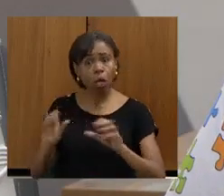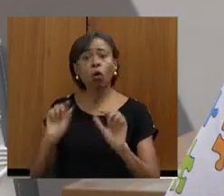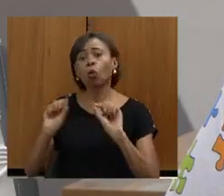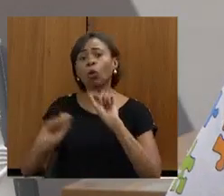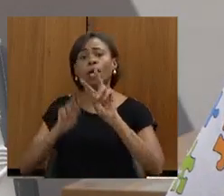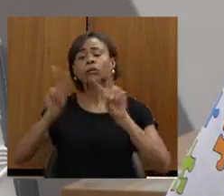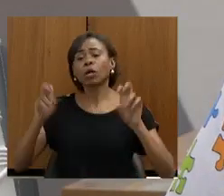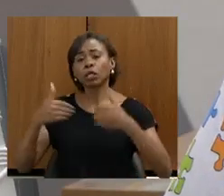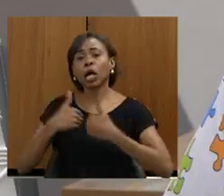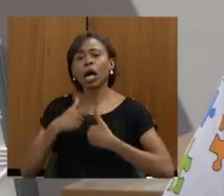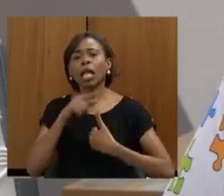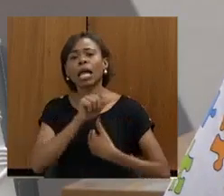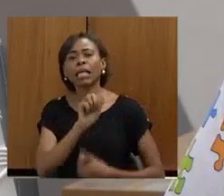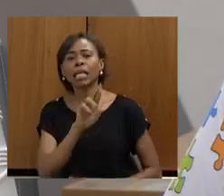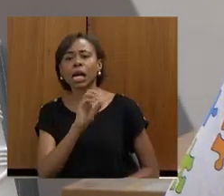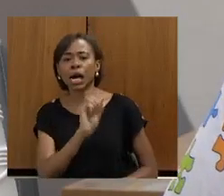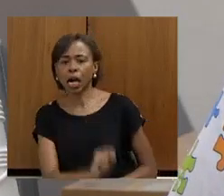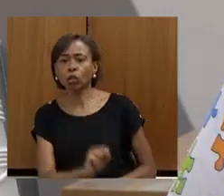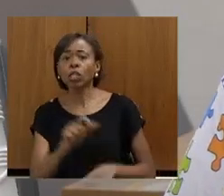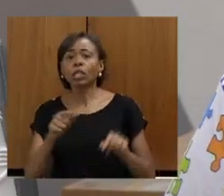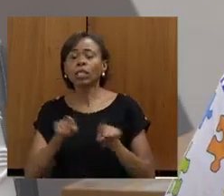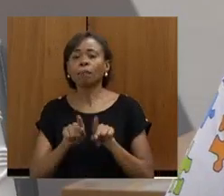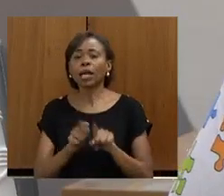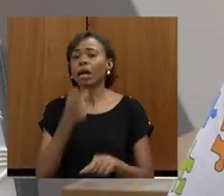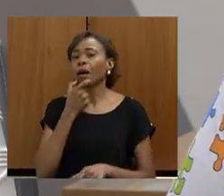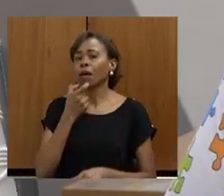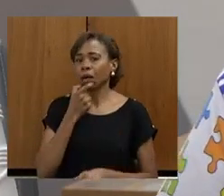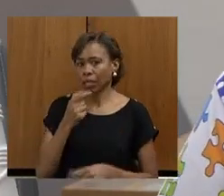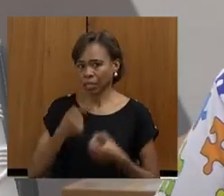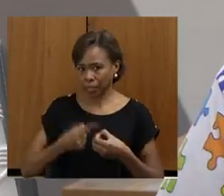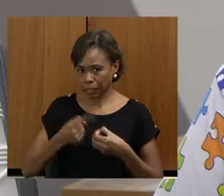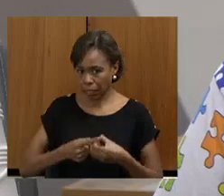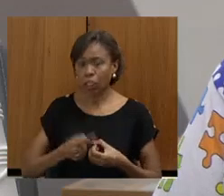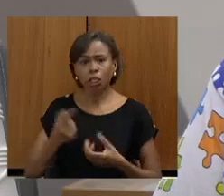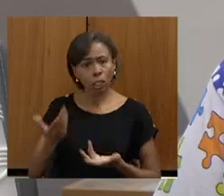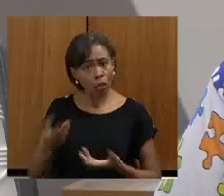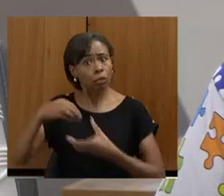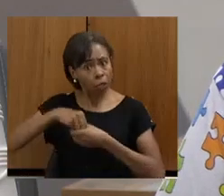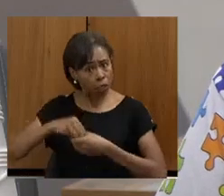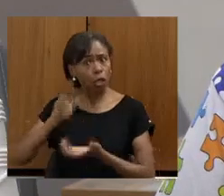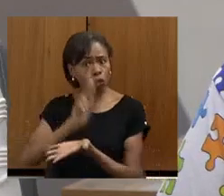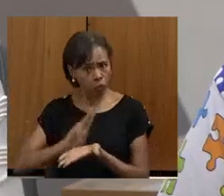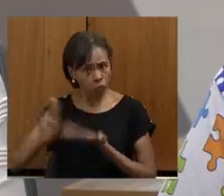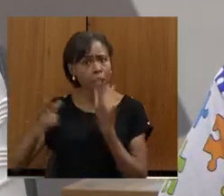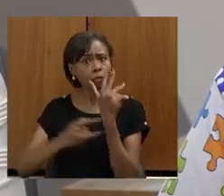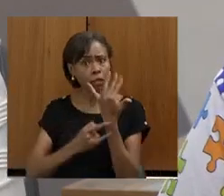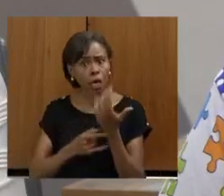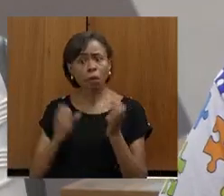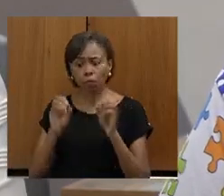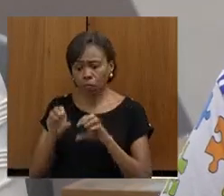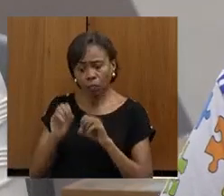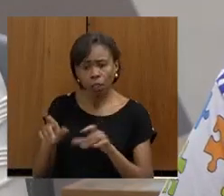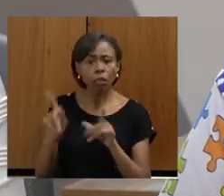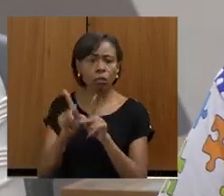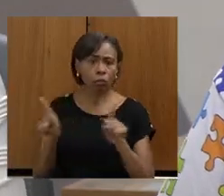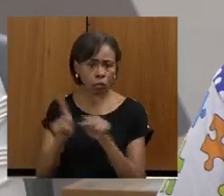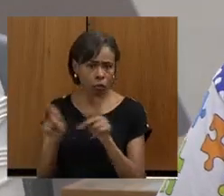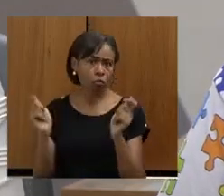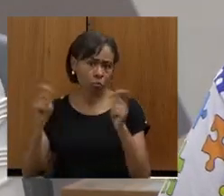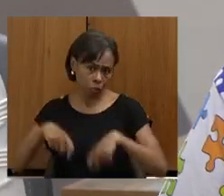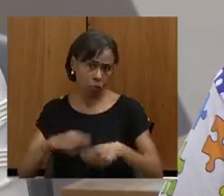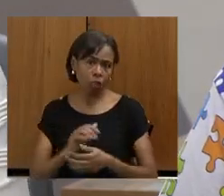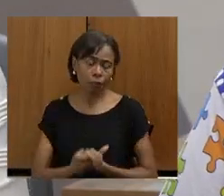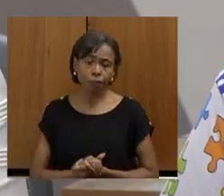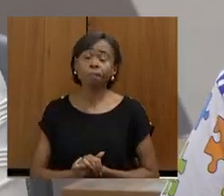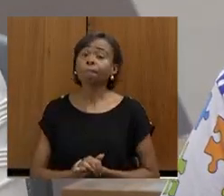de Arcos e da Prefeitura de Nova Lima. Então, gente faz esse trabalho dentro da universidade. é possível trabalhar com os professores. Lembrar